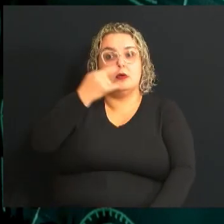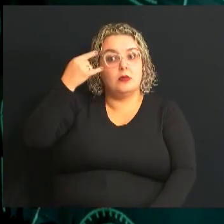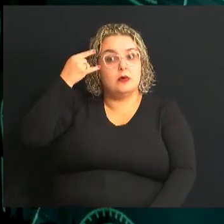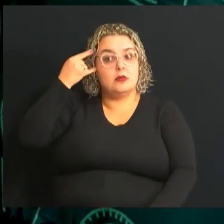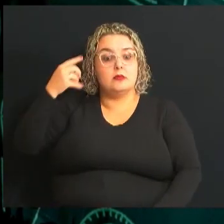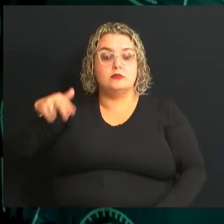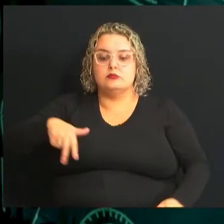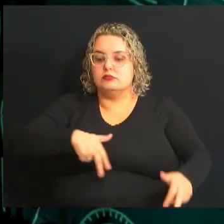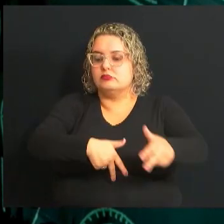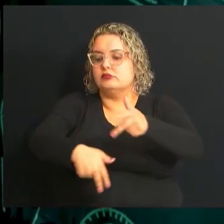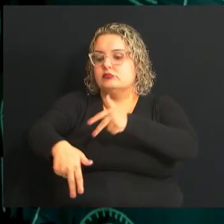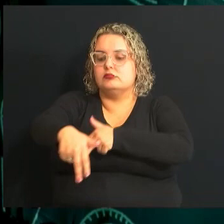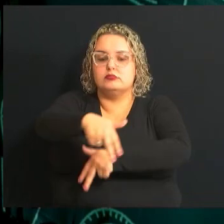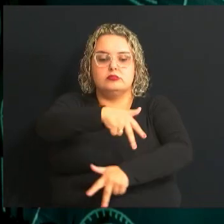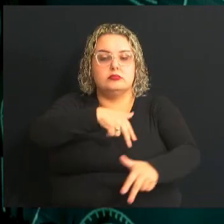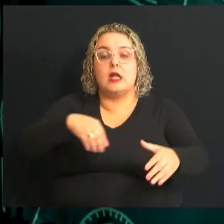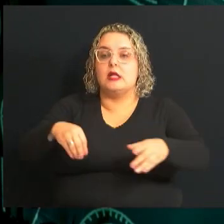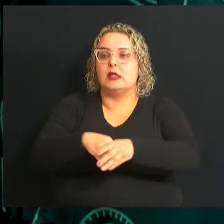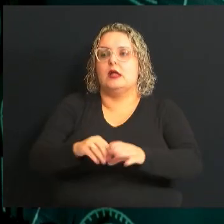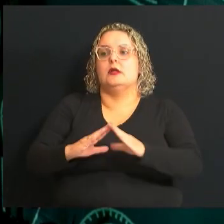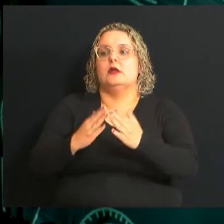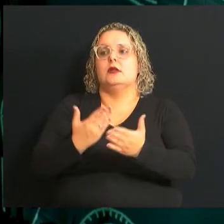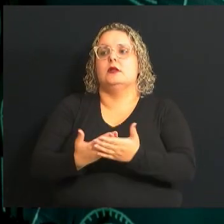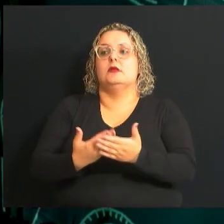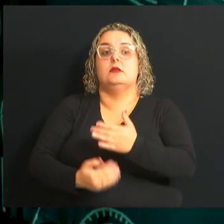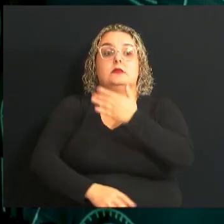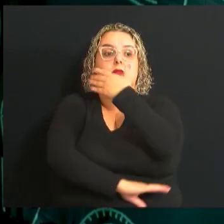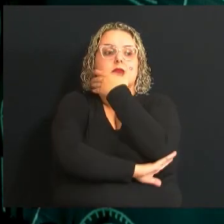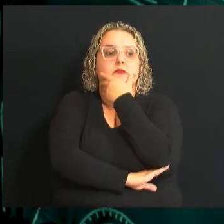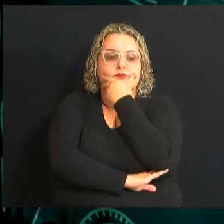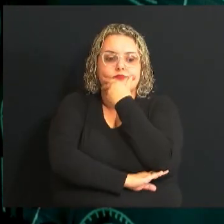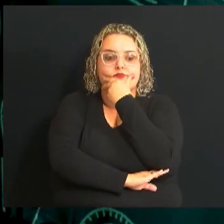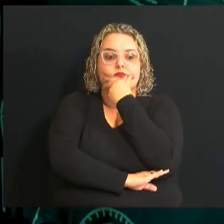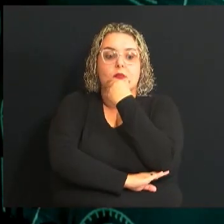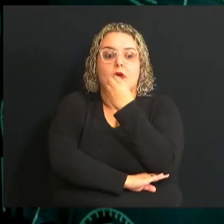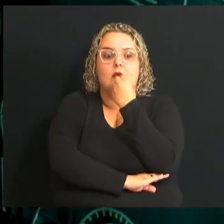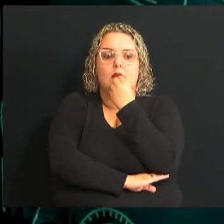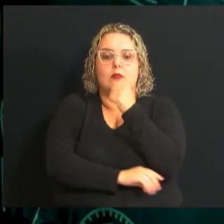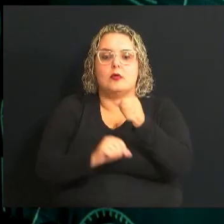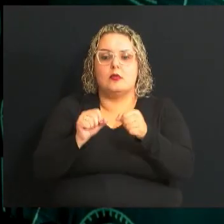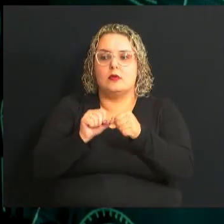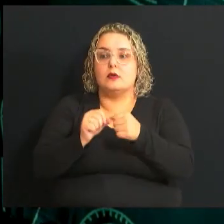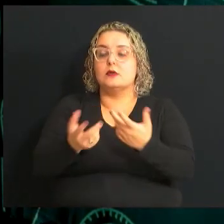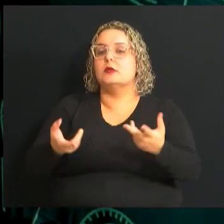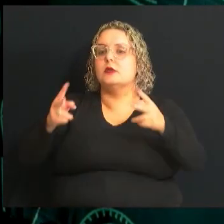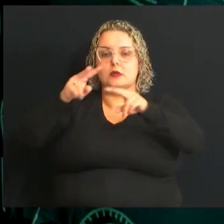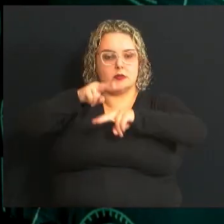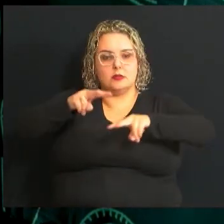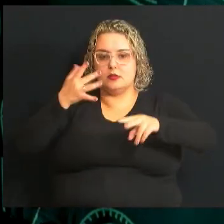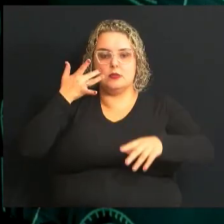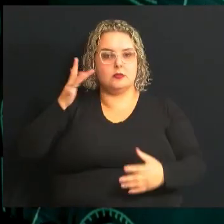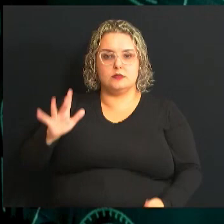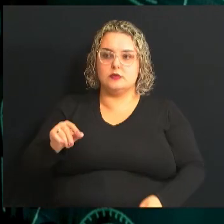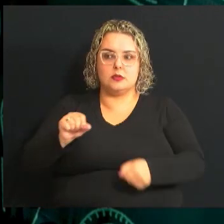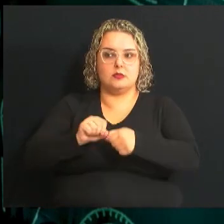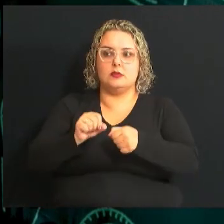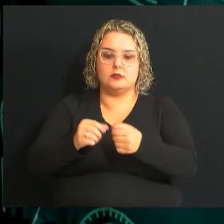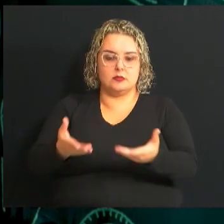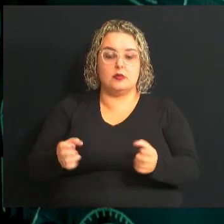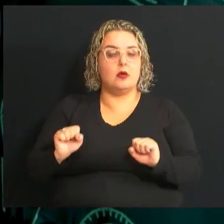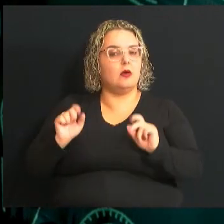né? Rodando, e a escola fala, bom, o que eu não sei, está muito evidente isso que eu não sei fazer com ele.